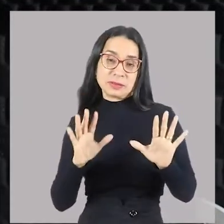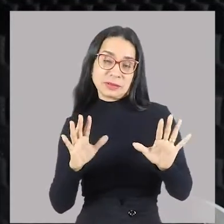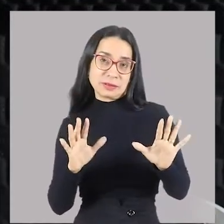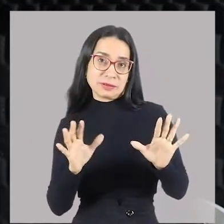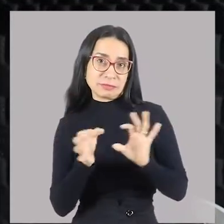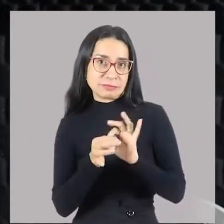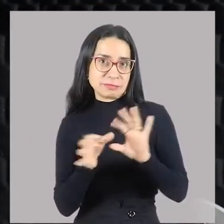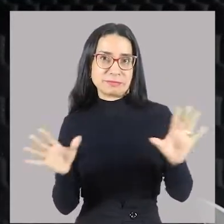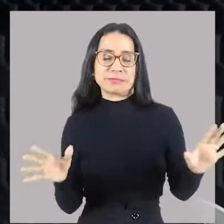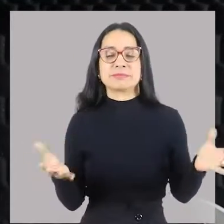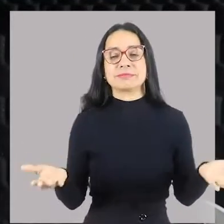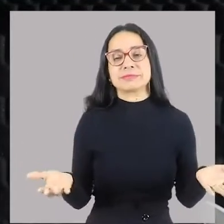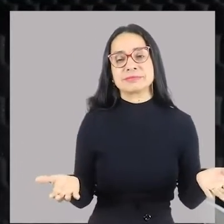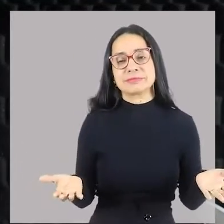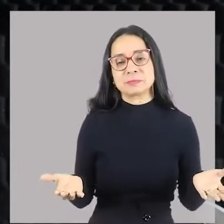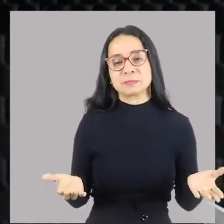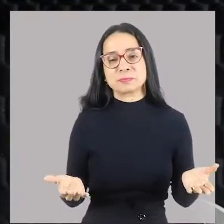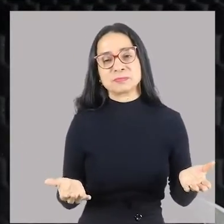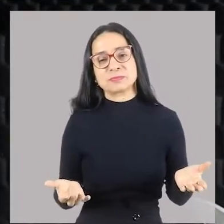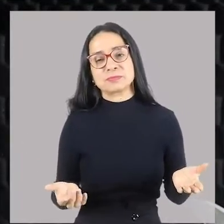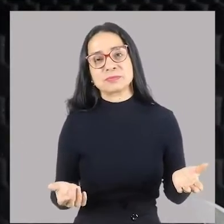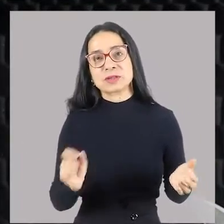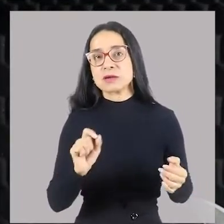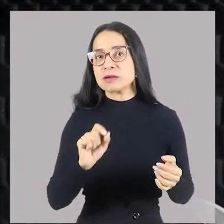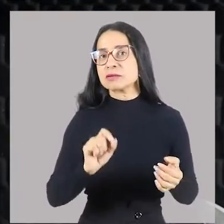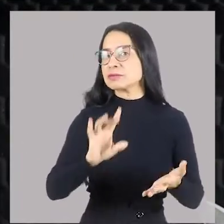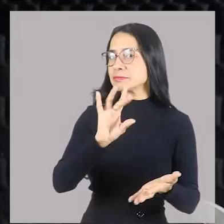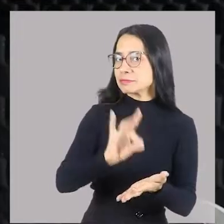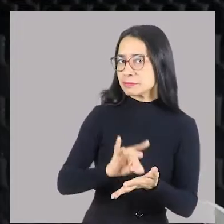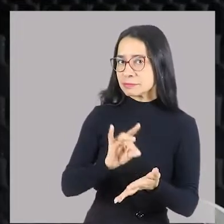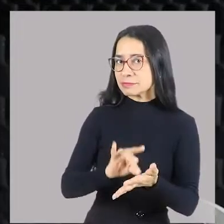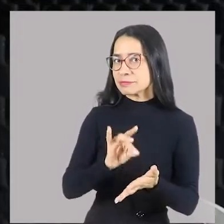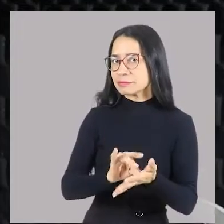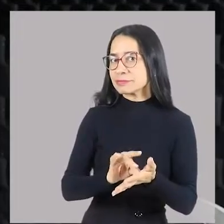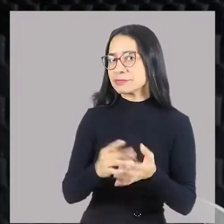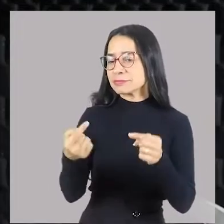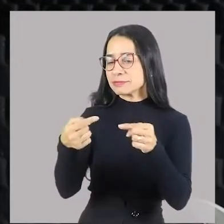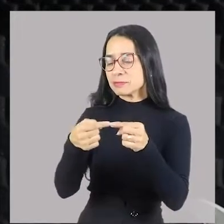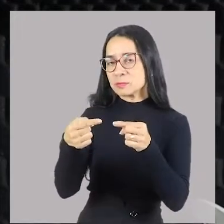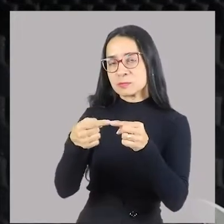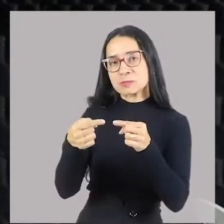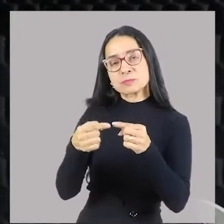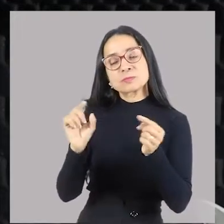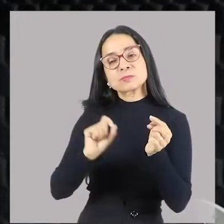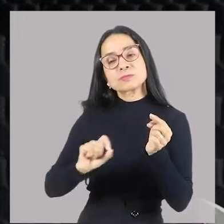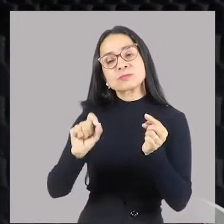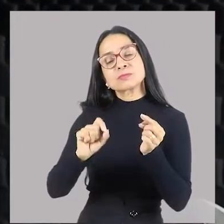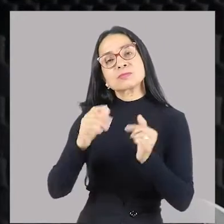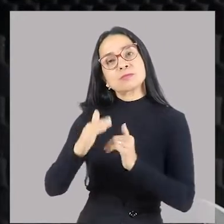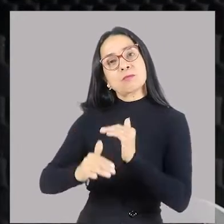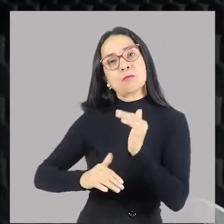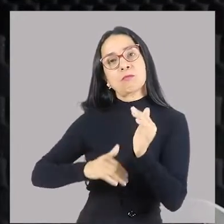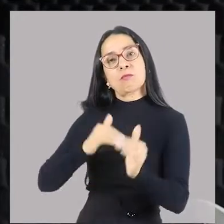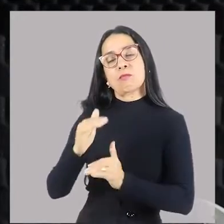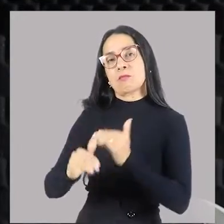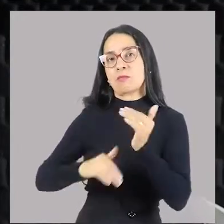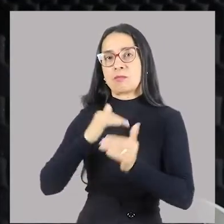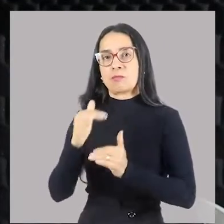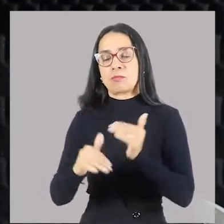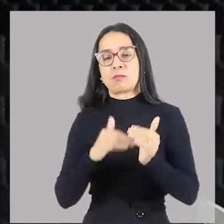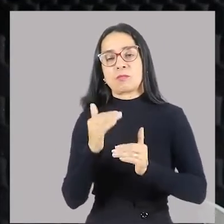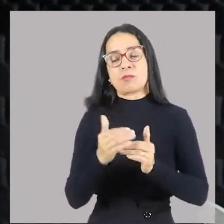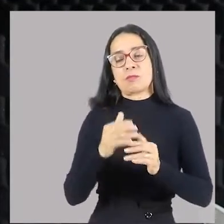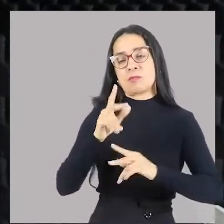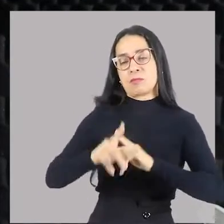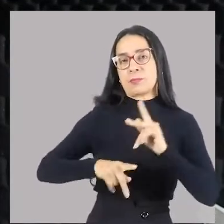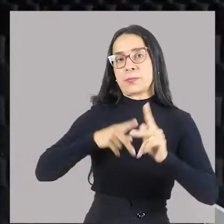à vontade, né? Então tá aqui aqueles que realmente se identificam com o processo de formação da